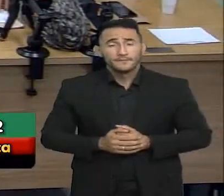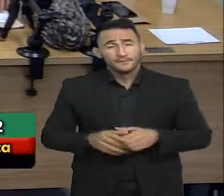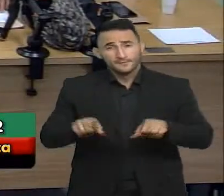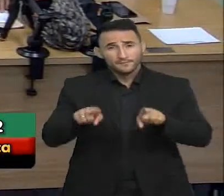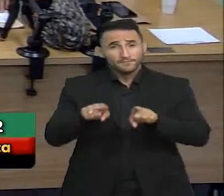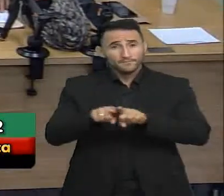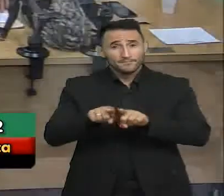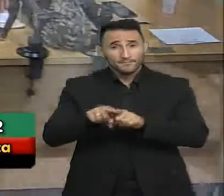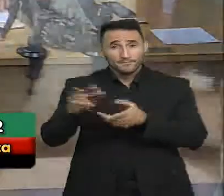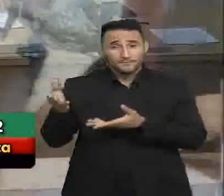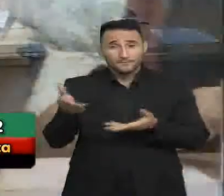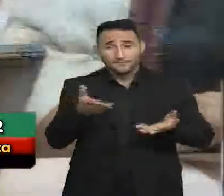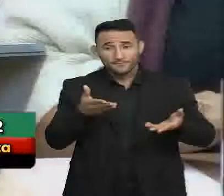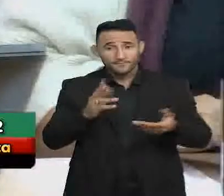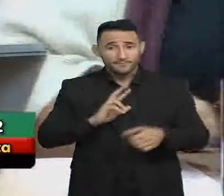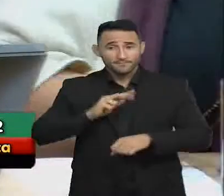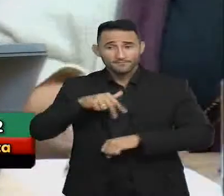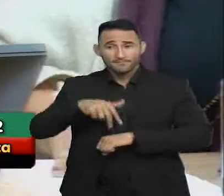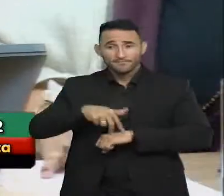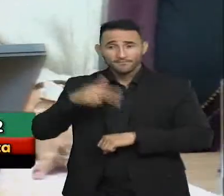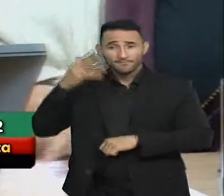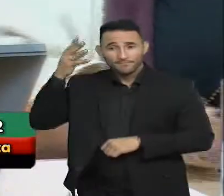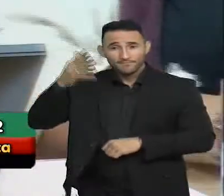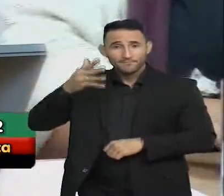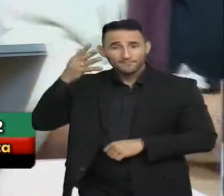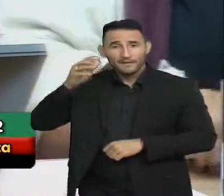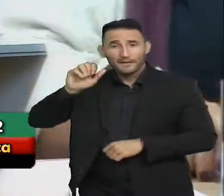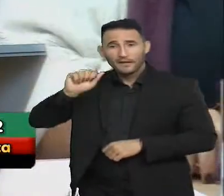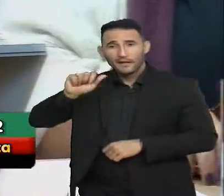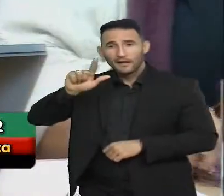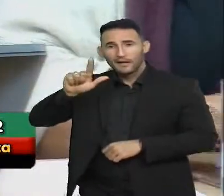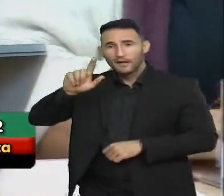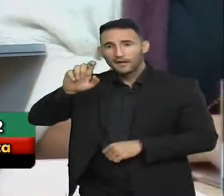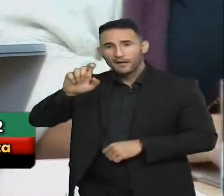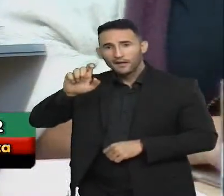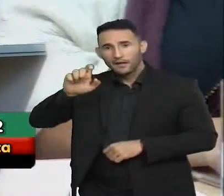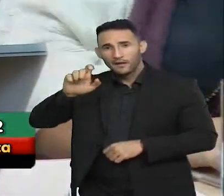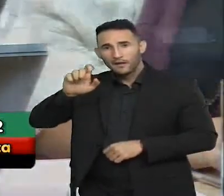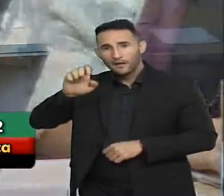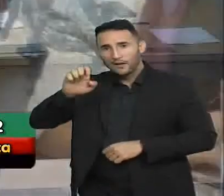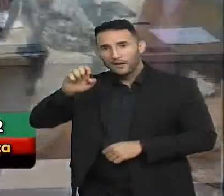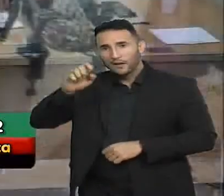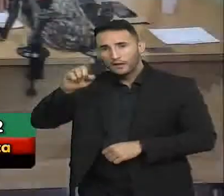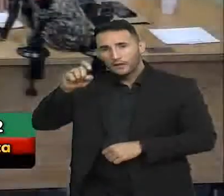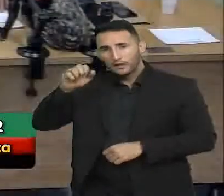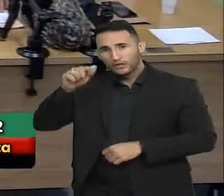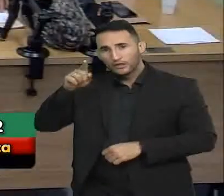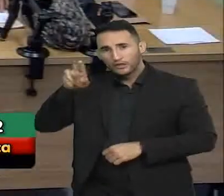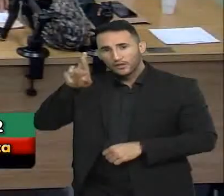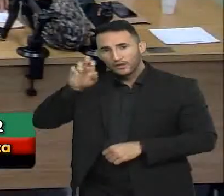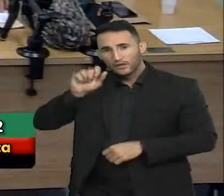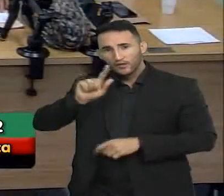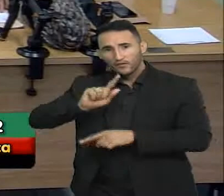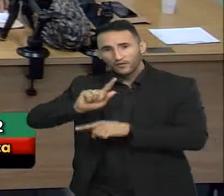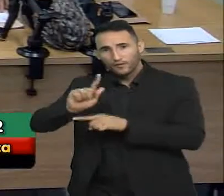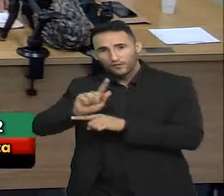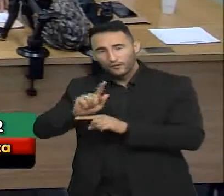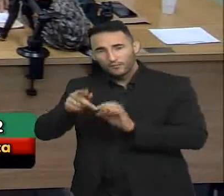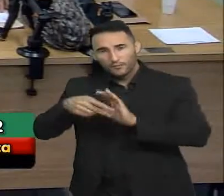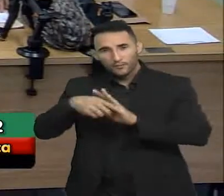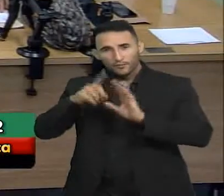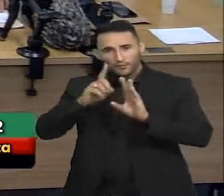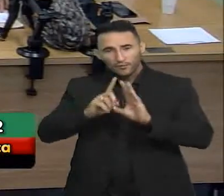Gostaria de convidar para fazer o uso da palavra a senhora Alexandra Pontieri, gerente do Centro de Referência de Direitos Humanos da